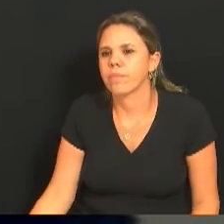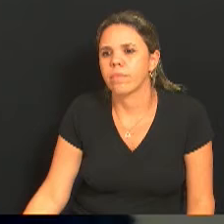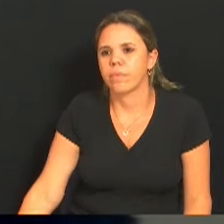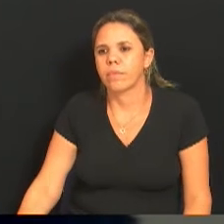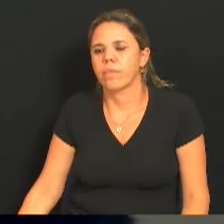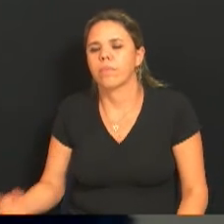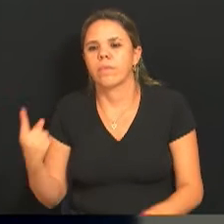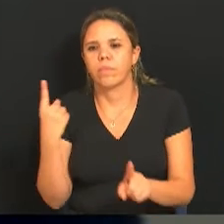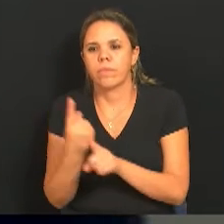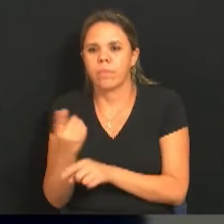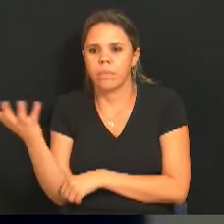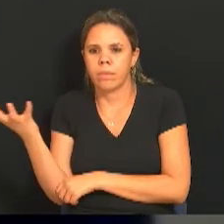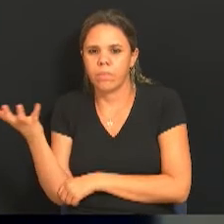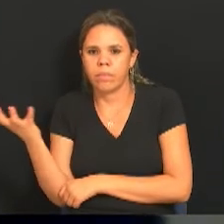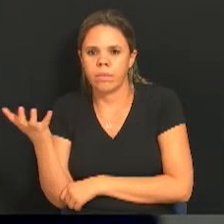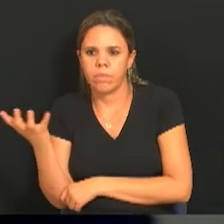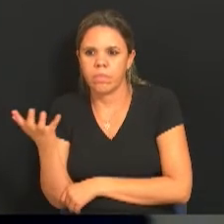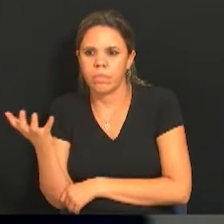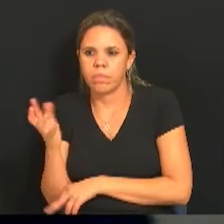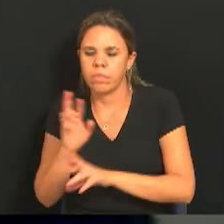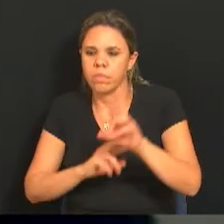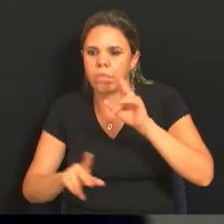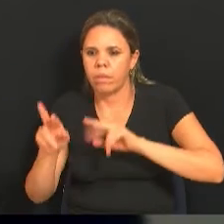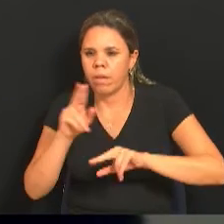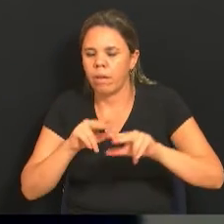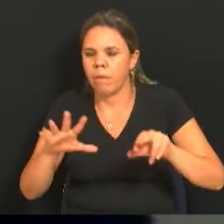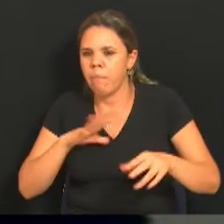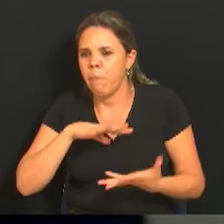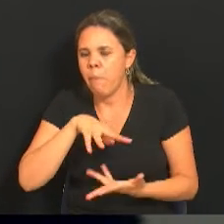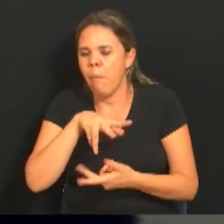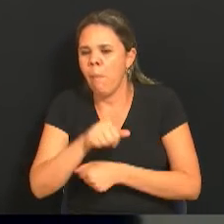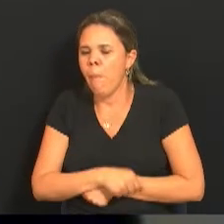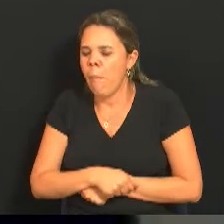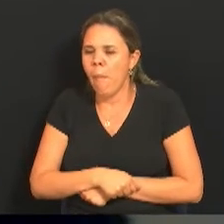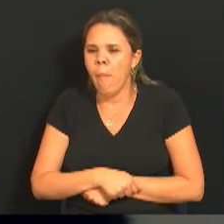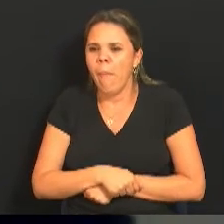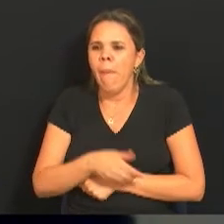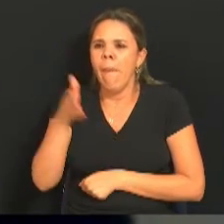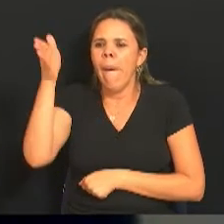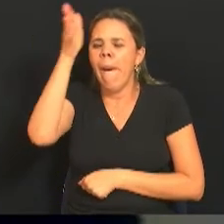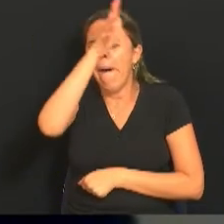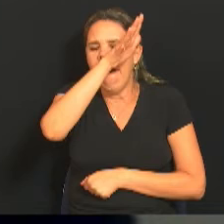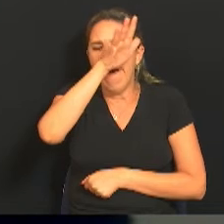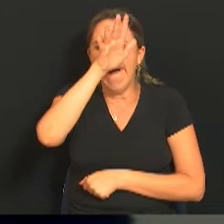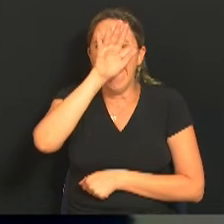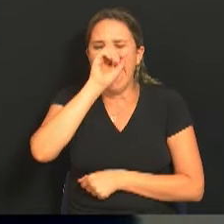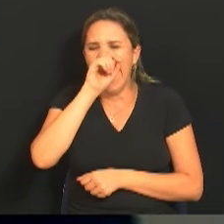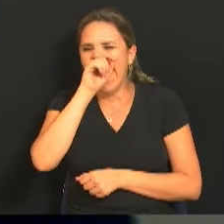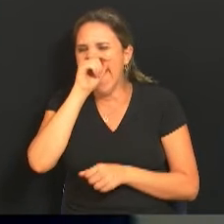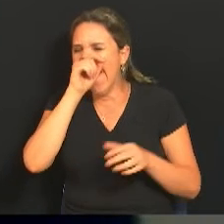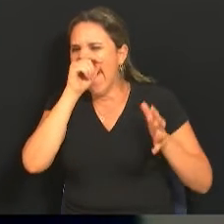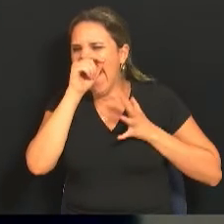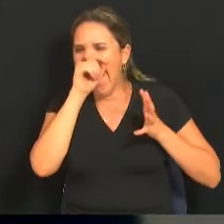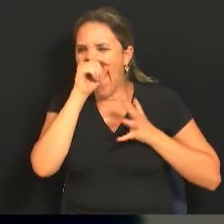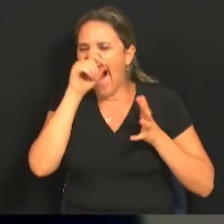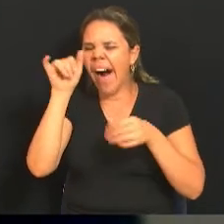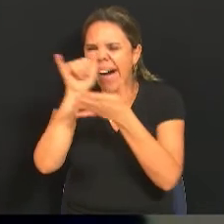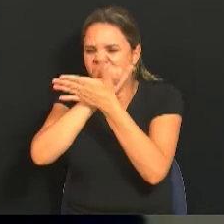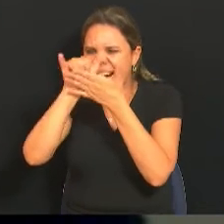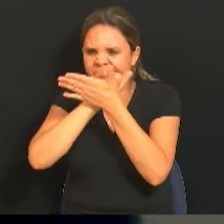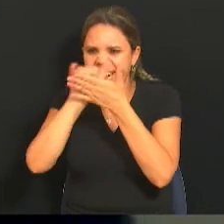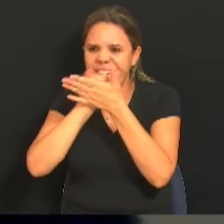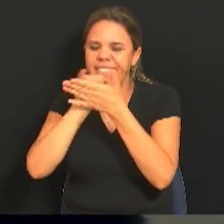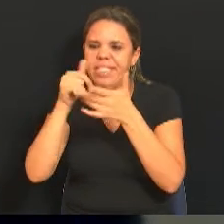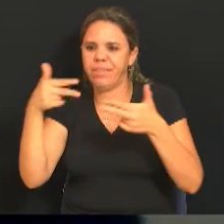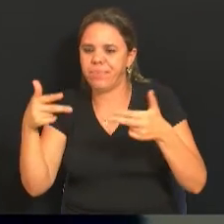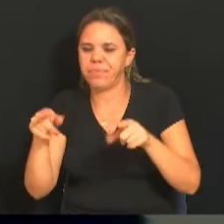população em situação de rua em diversas cidades do mundo, inclusive cidades muito ricas, né? Por exemplo, Tóquio, Nova York. Então, a população em situação